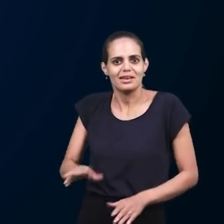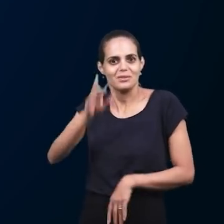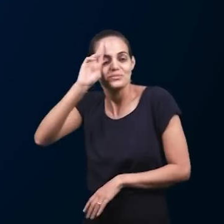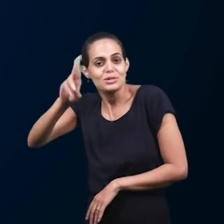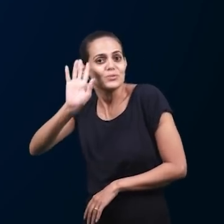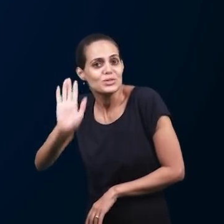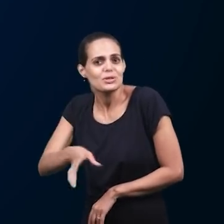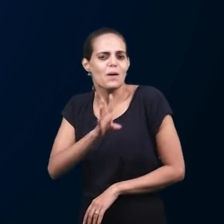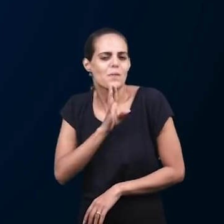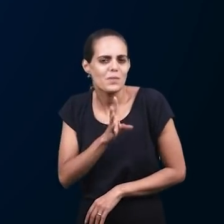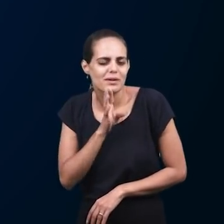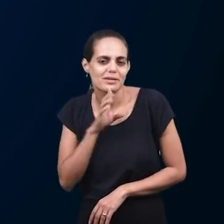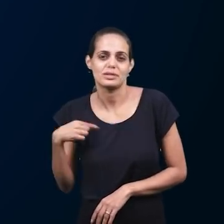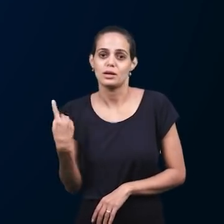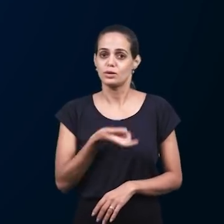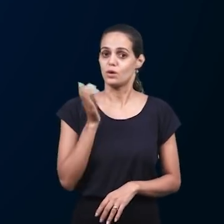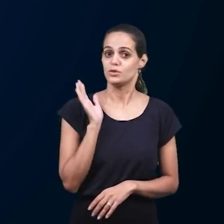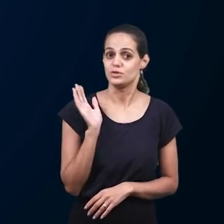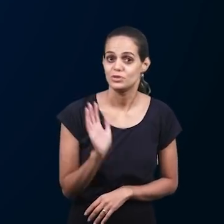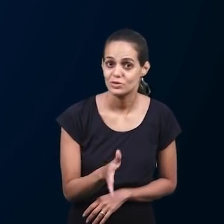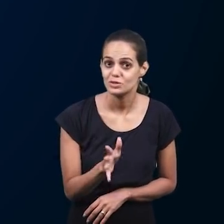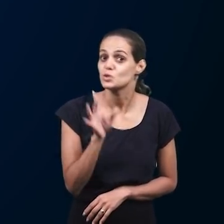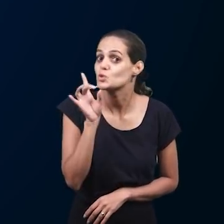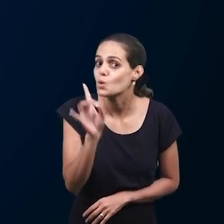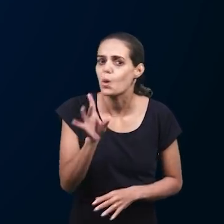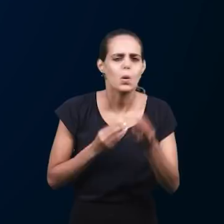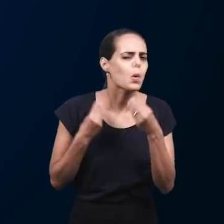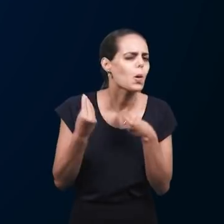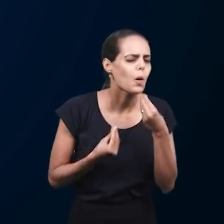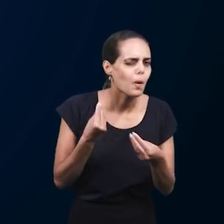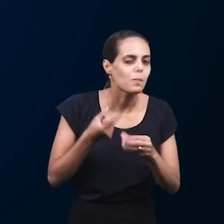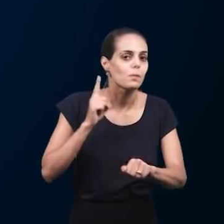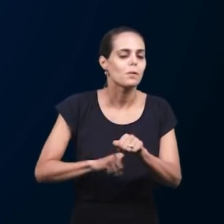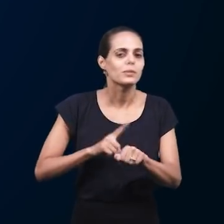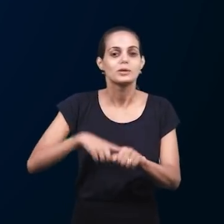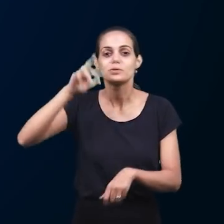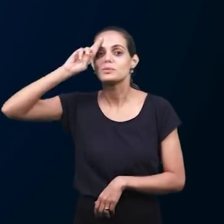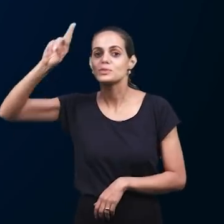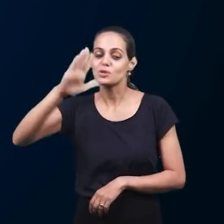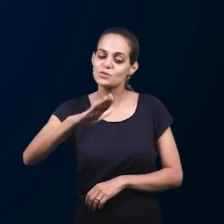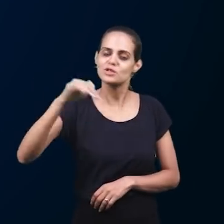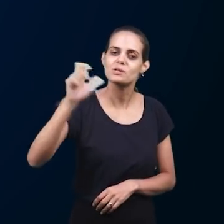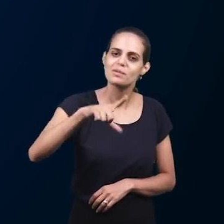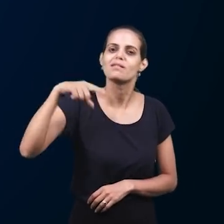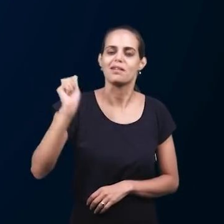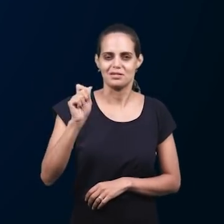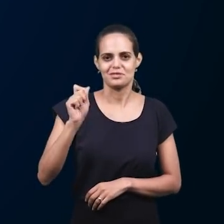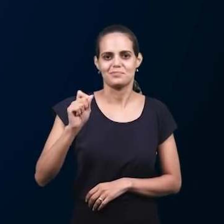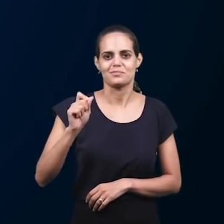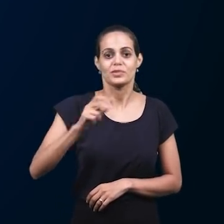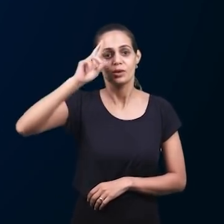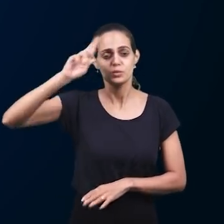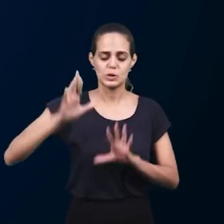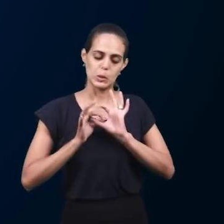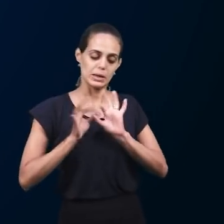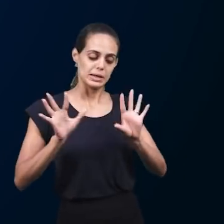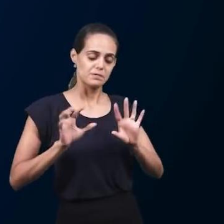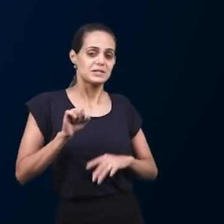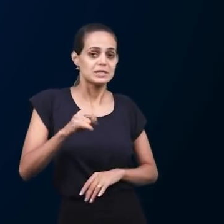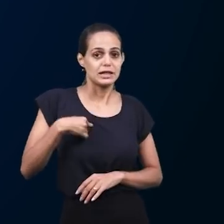é presciência. Nós só tomamos conhecimento do ato da eleição quando o Senhor nos chama, quando Ele se revela a nós e Ele nos dá o livre-arbítrio